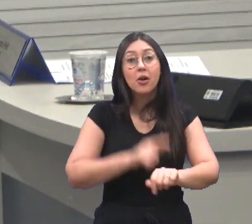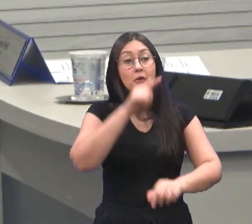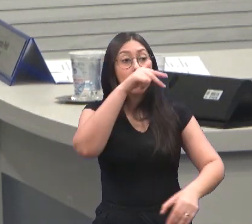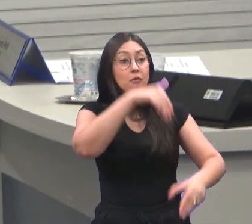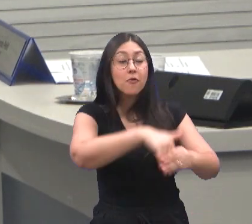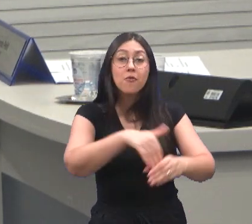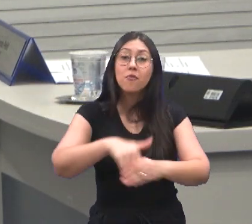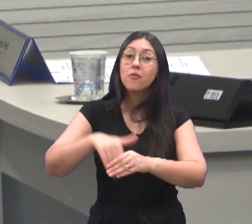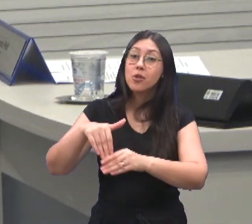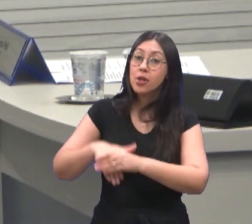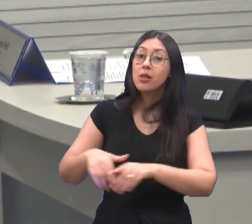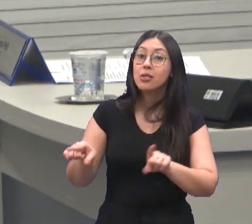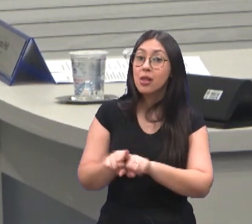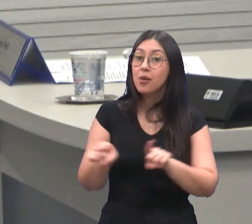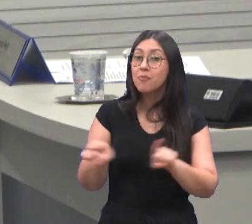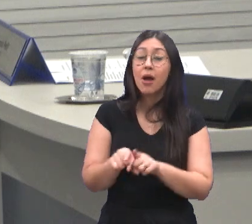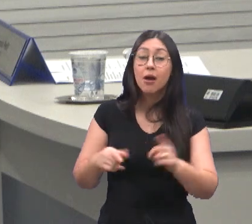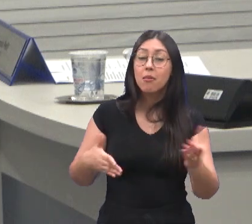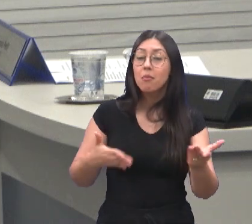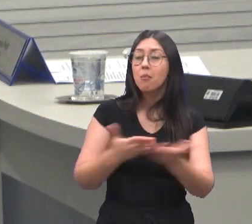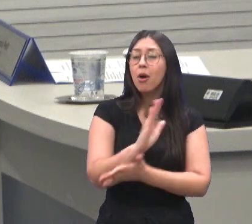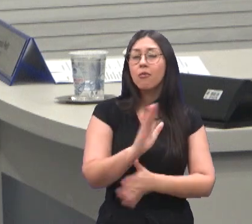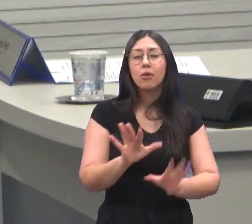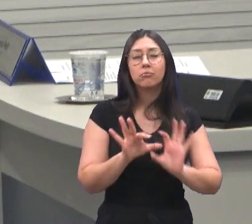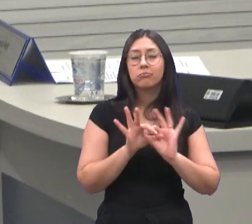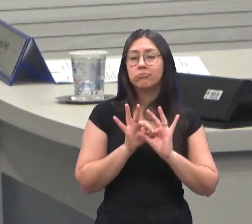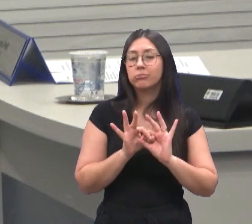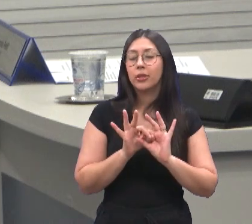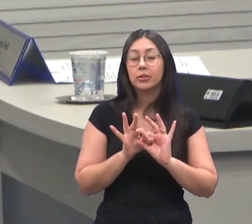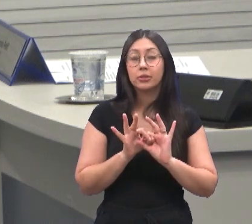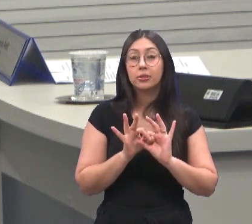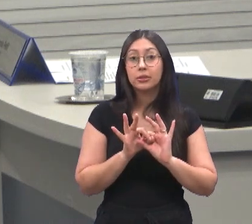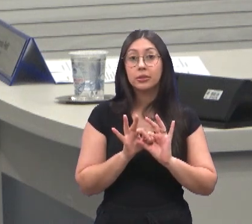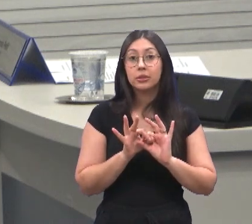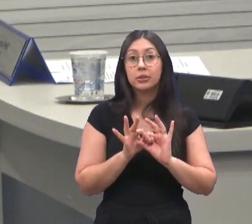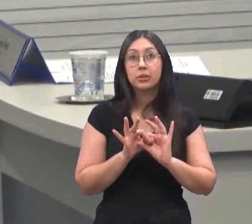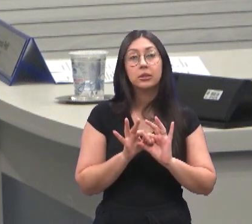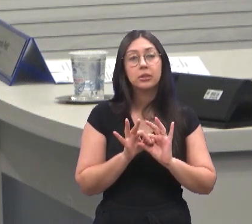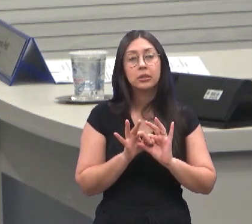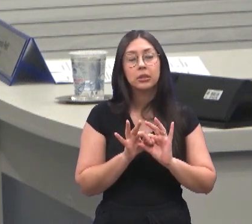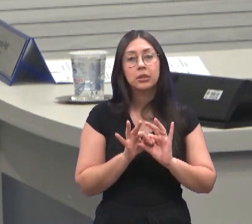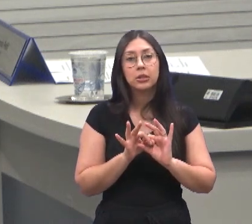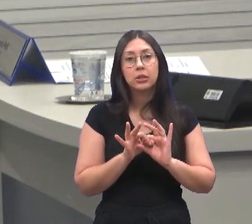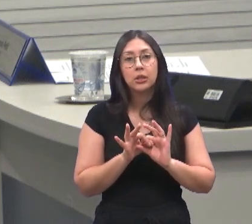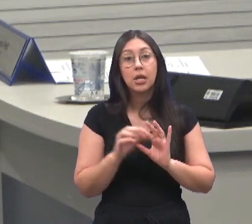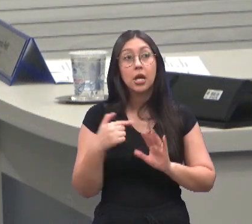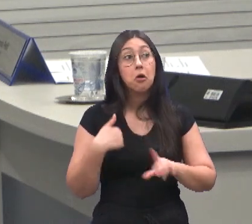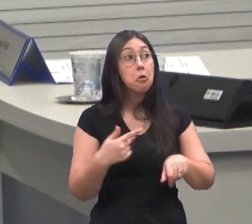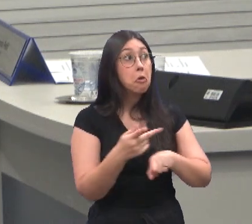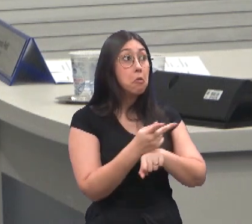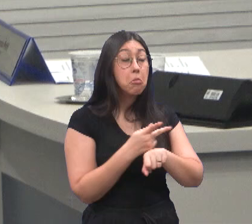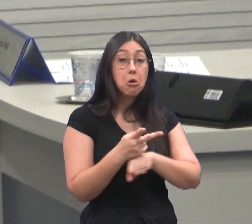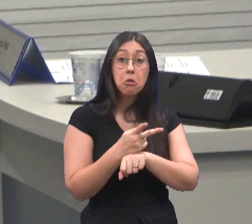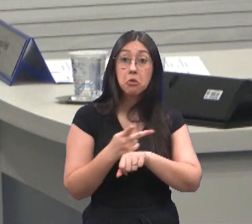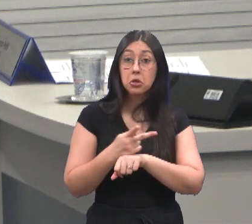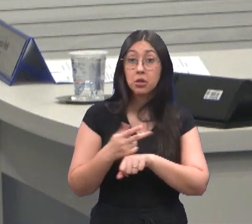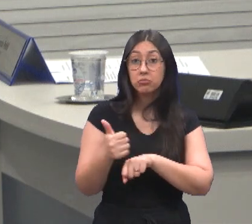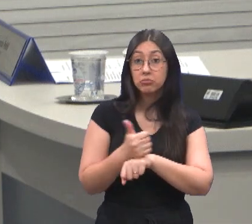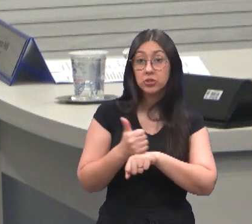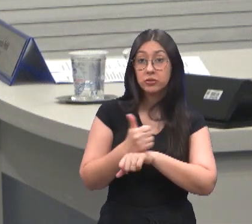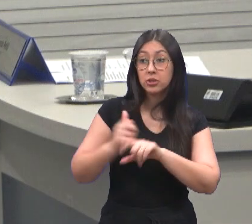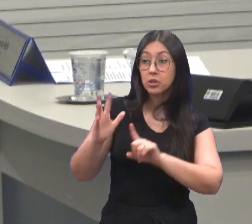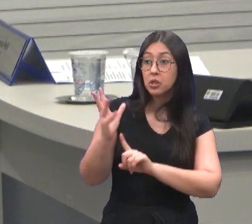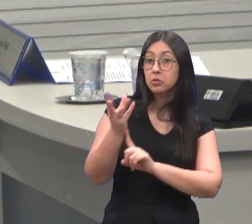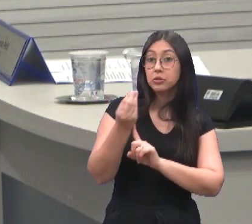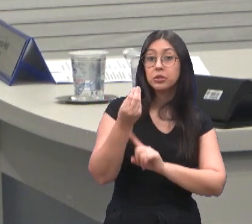por unanimidade, num processo no final do ano, eu tive a procura de muitos artistas da nossa cidade. Essa